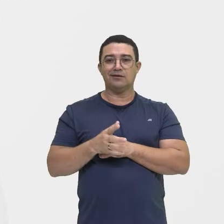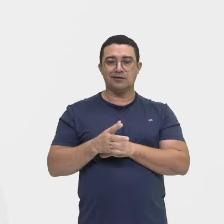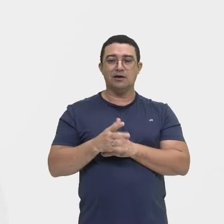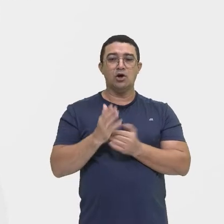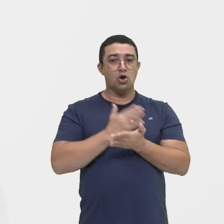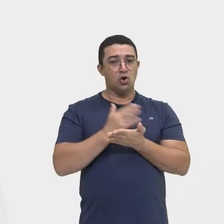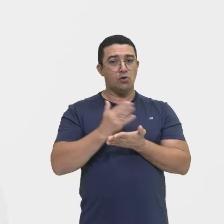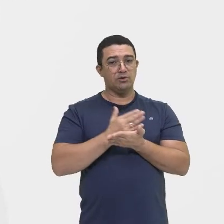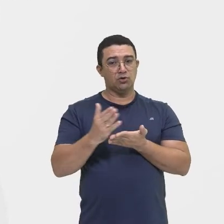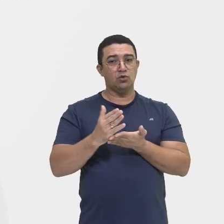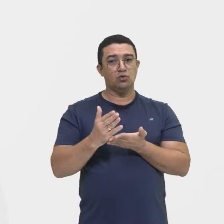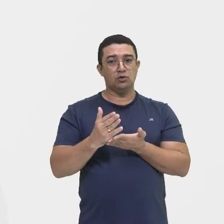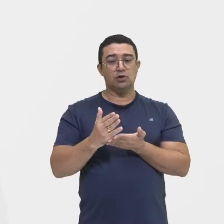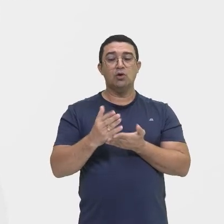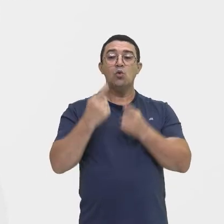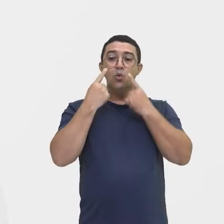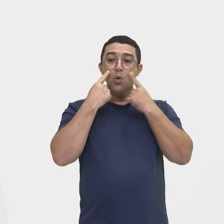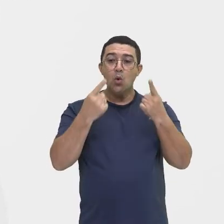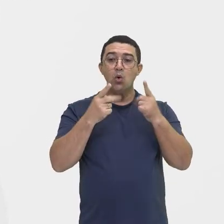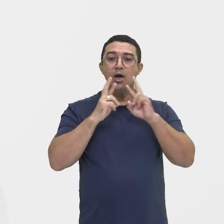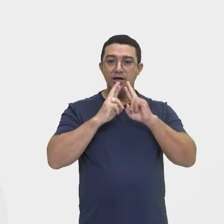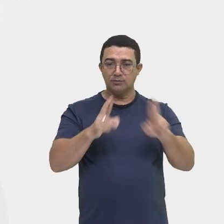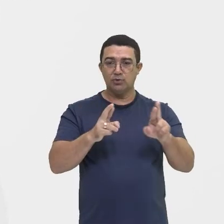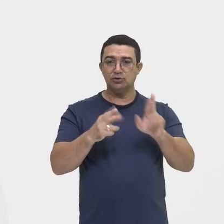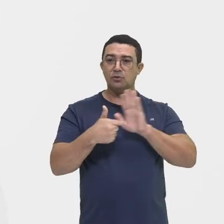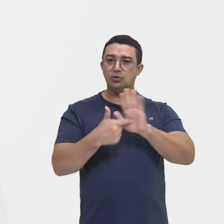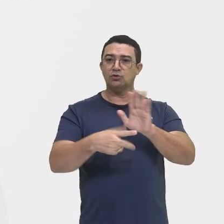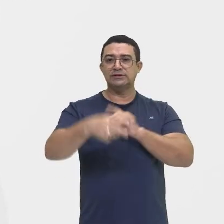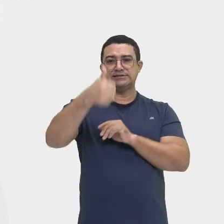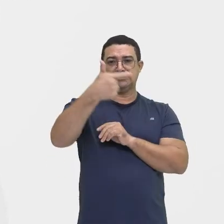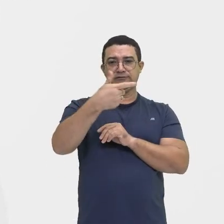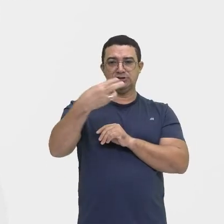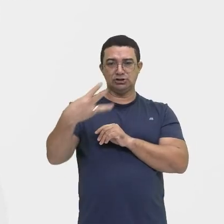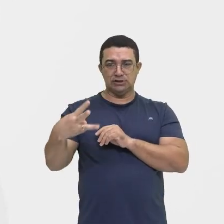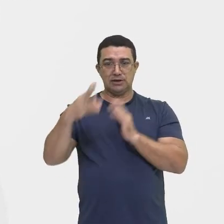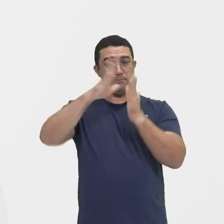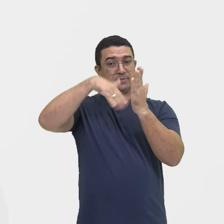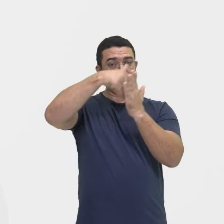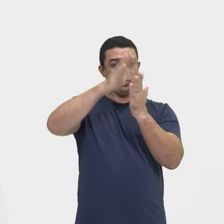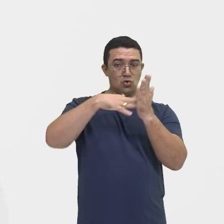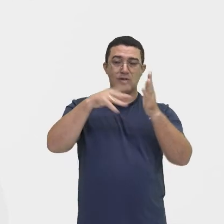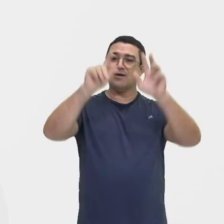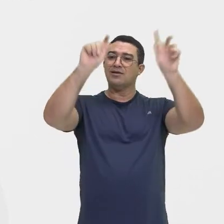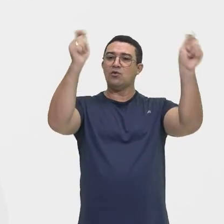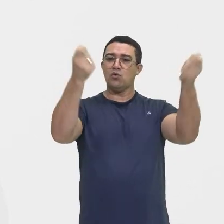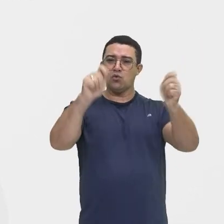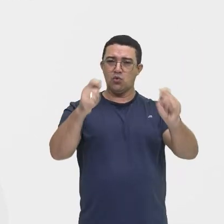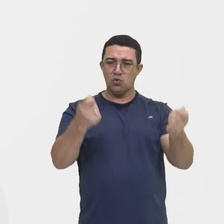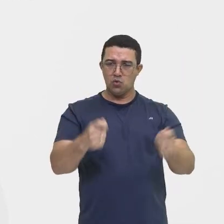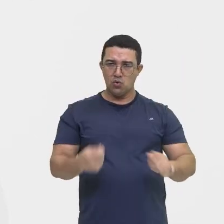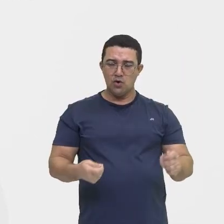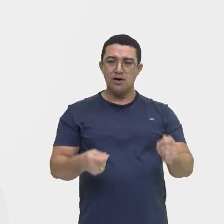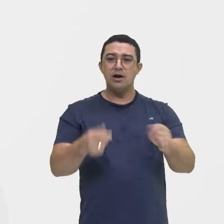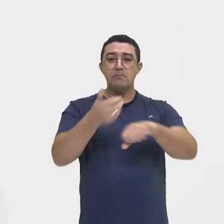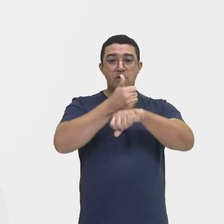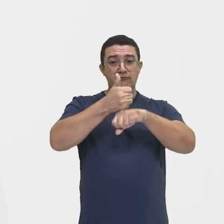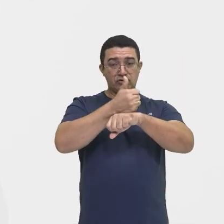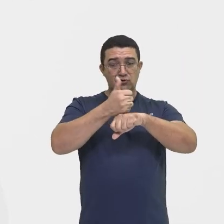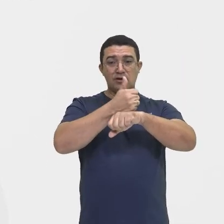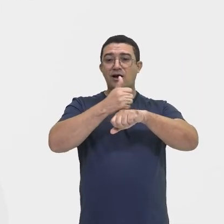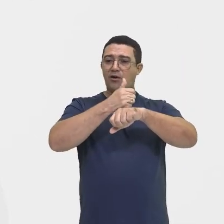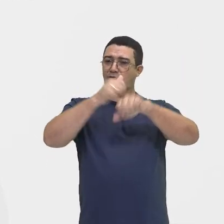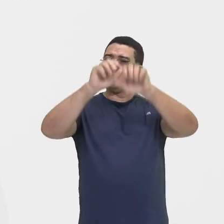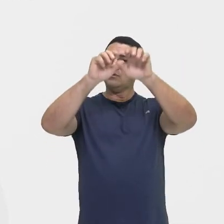o olho que responde, que apresentou 123 pinturas e esculturas de artistas como Victor